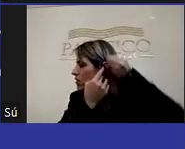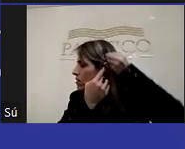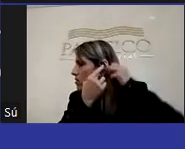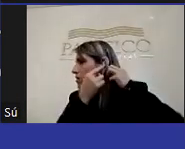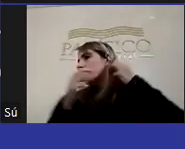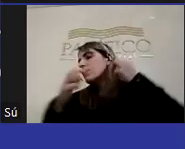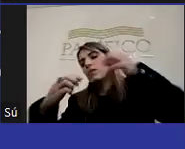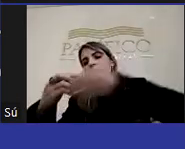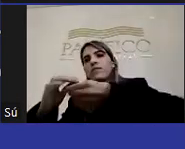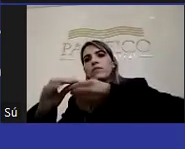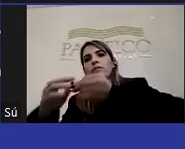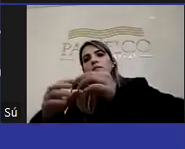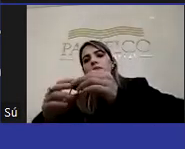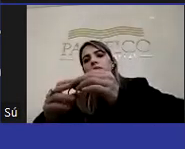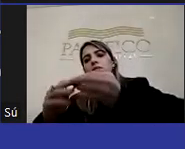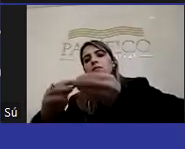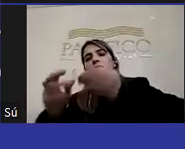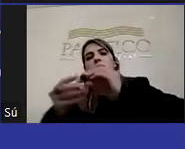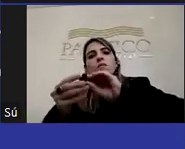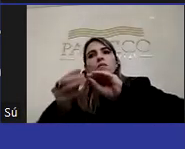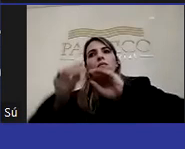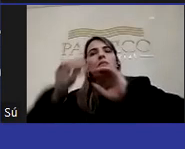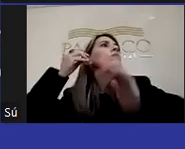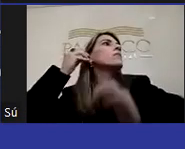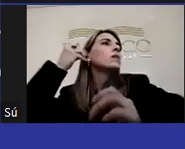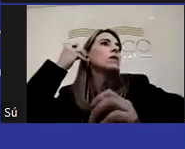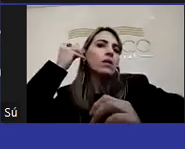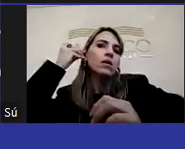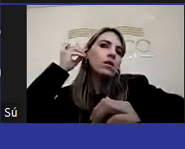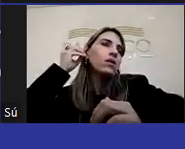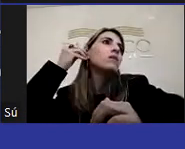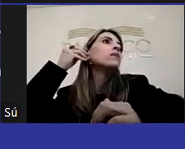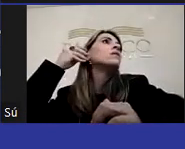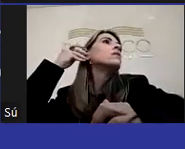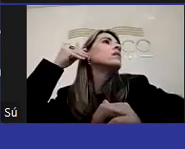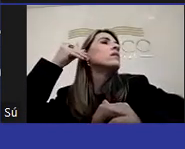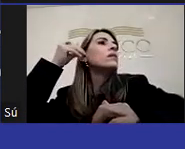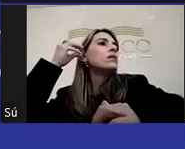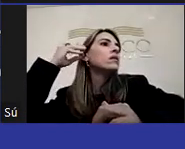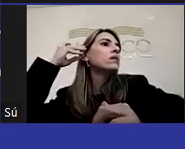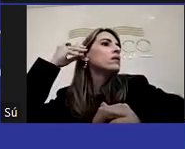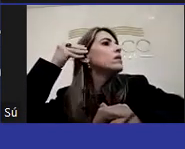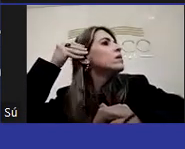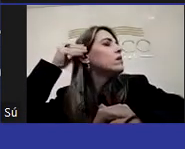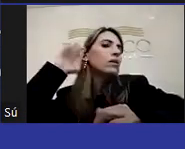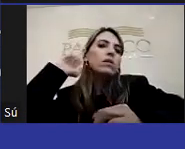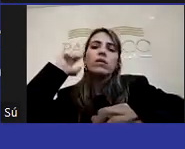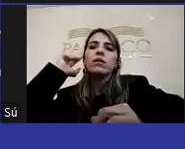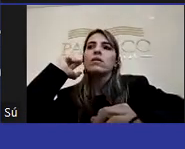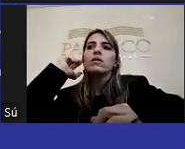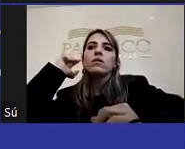Quanto mais narcísico que feminino, tenta garantir um substituto dos seus desejos